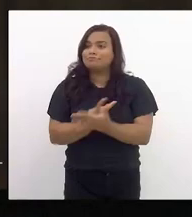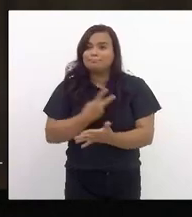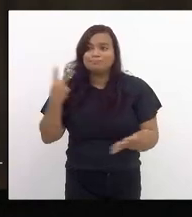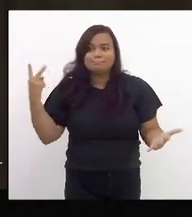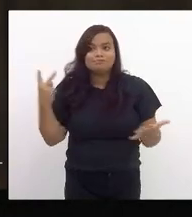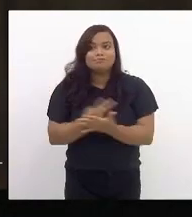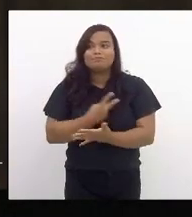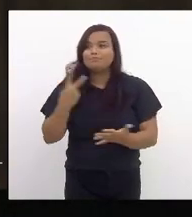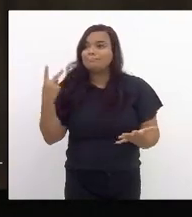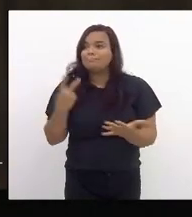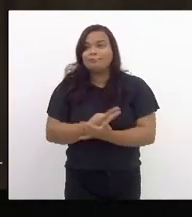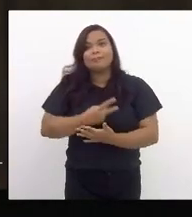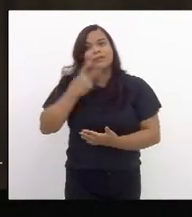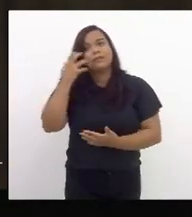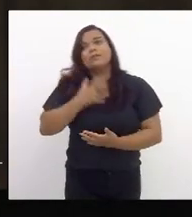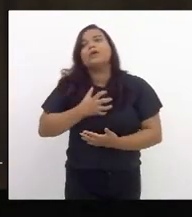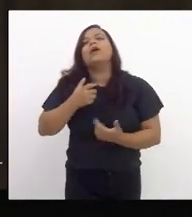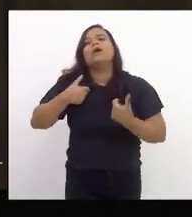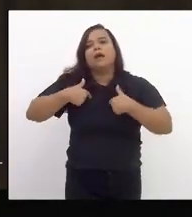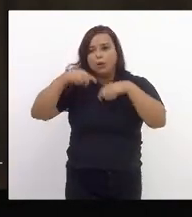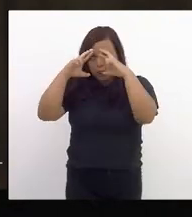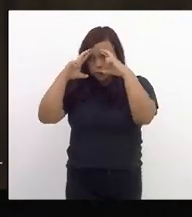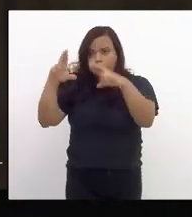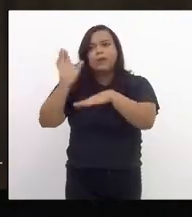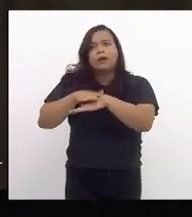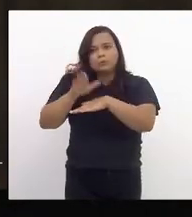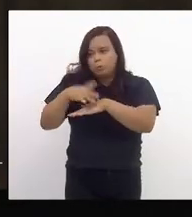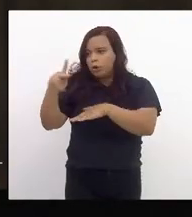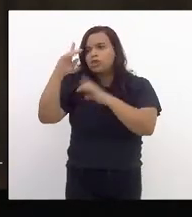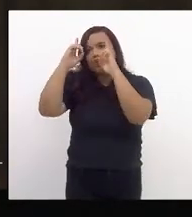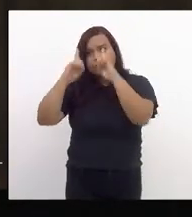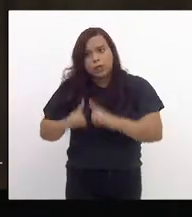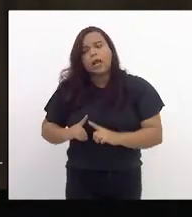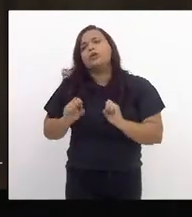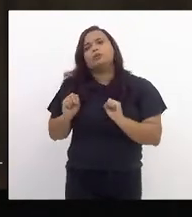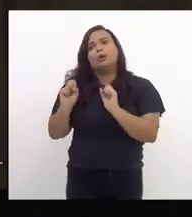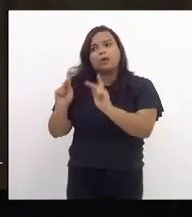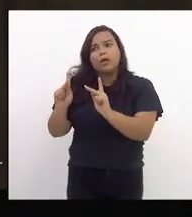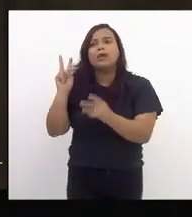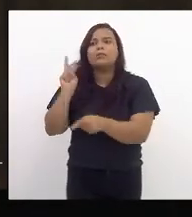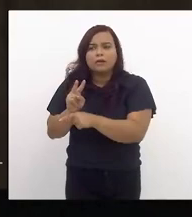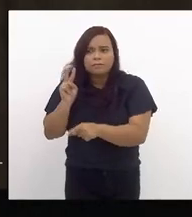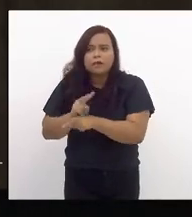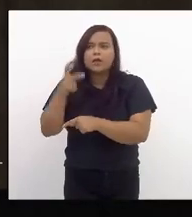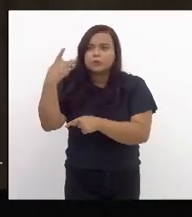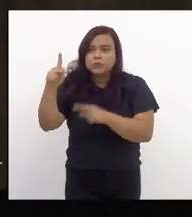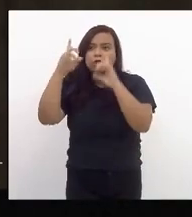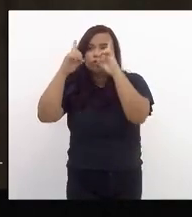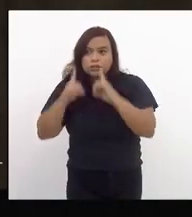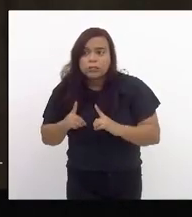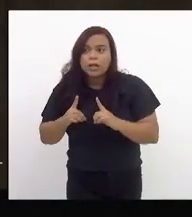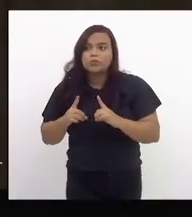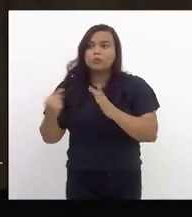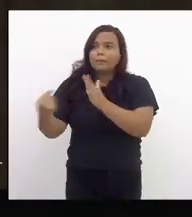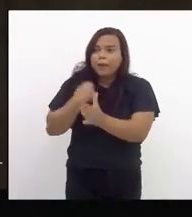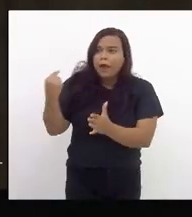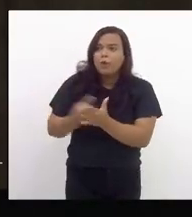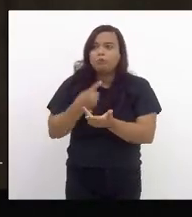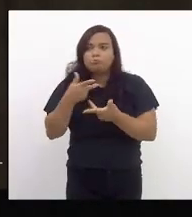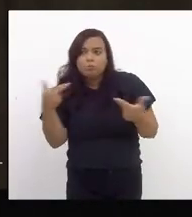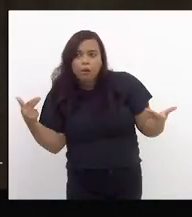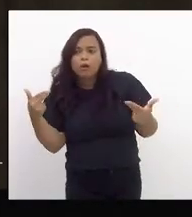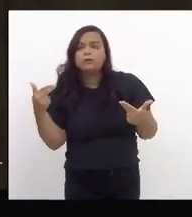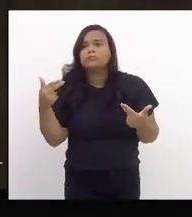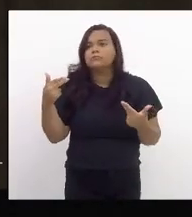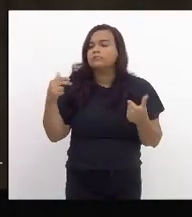errou, ainda que eu respeite também o direito que eles têm e defendo o direito que eles têm de questionar o que bem